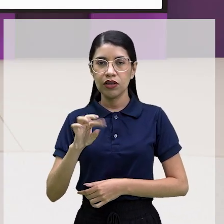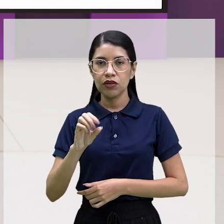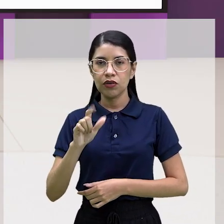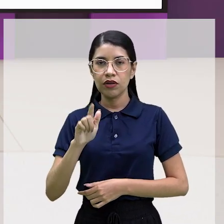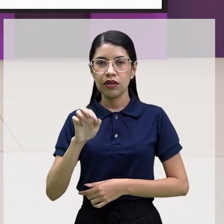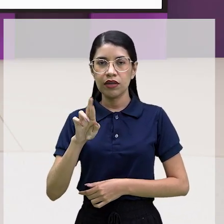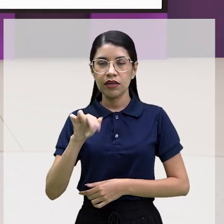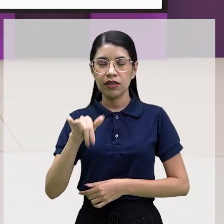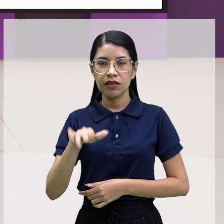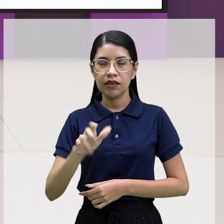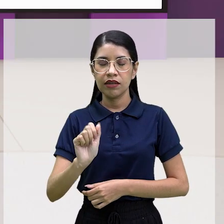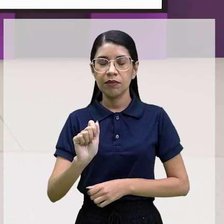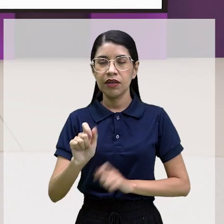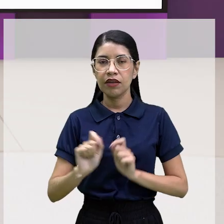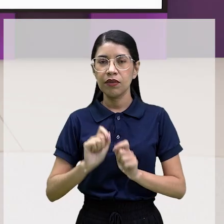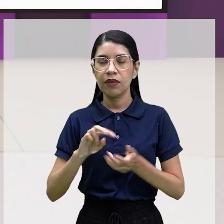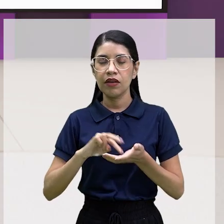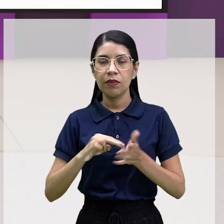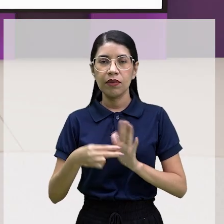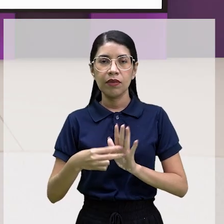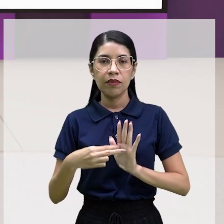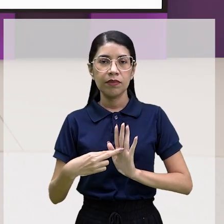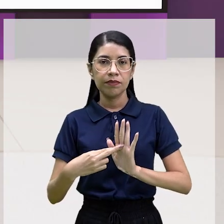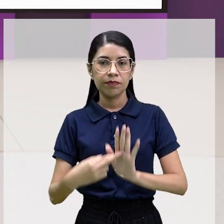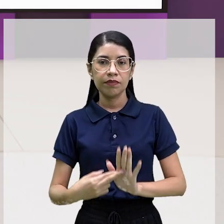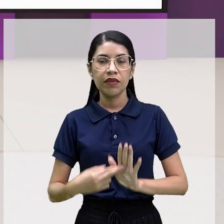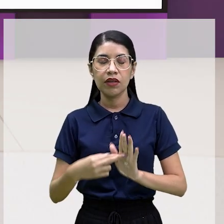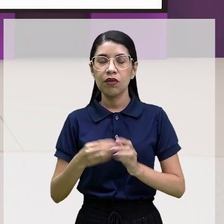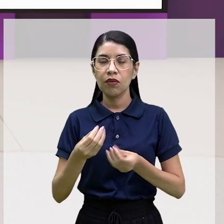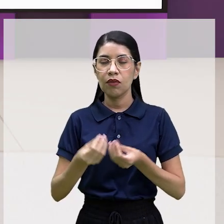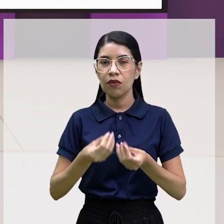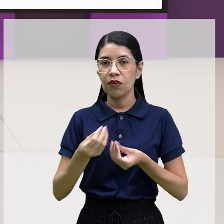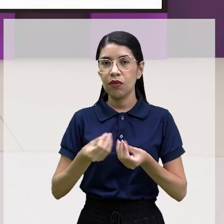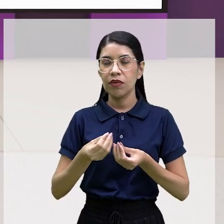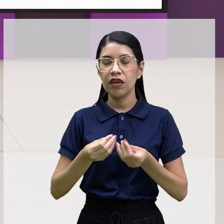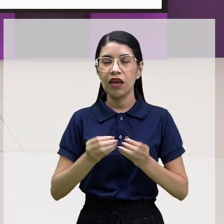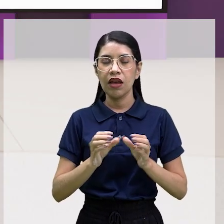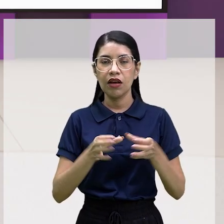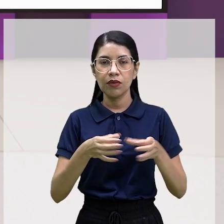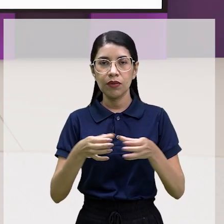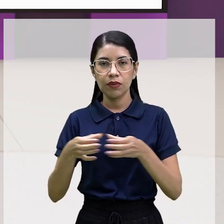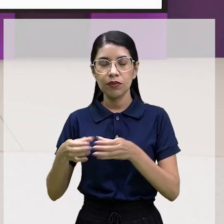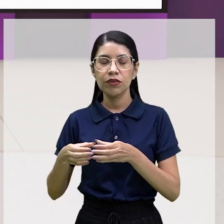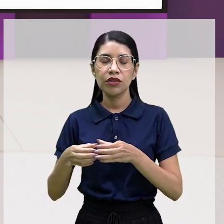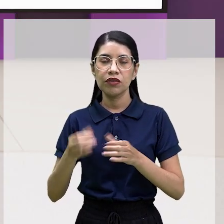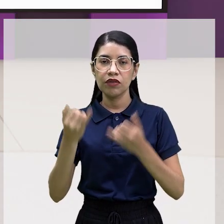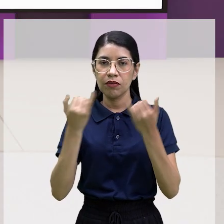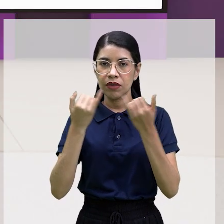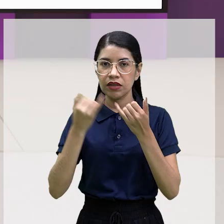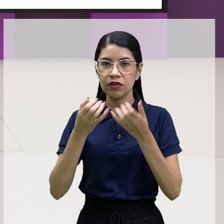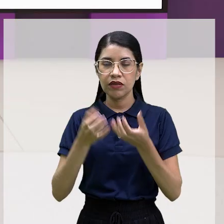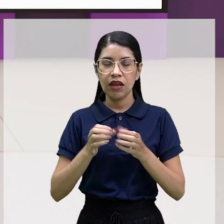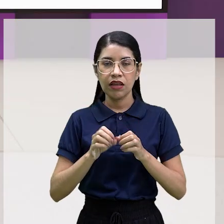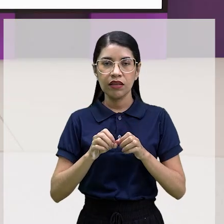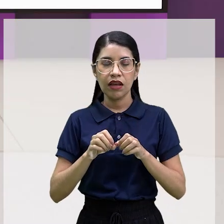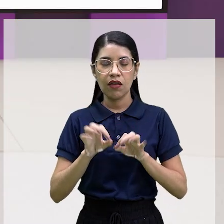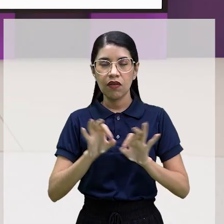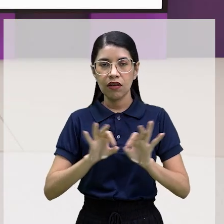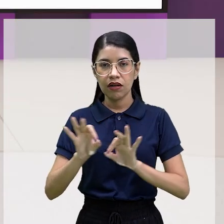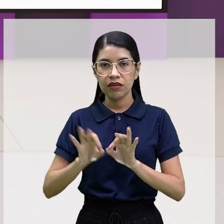O histograma é uma representação gráfica que mostra a distribuição de um conjunto de dados numéricos dividido